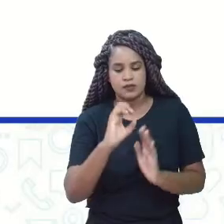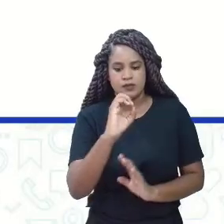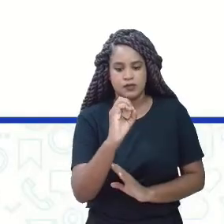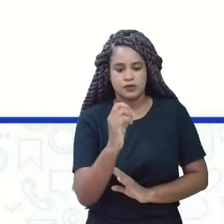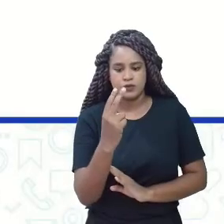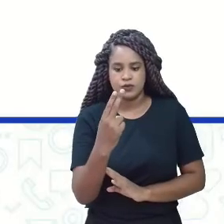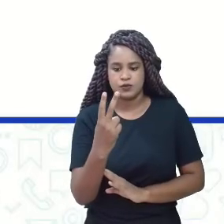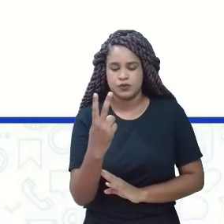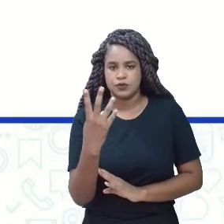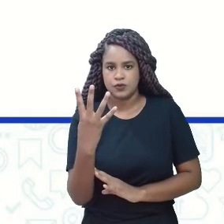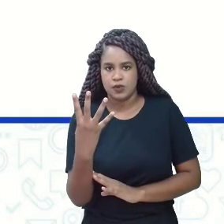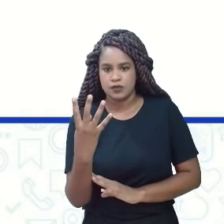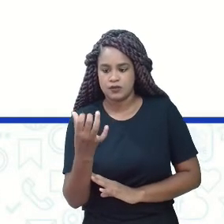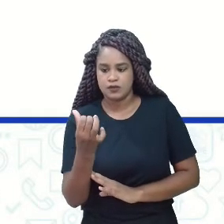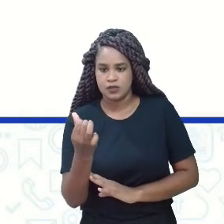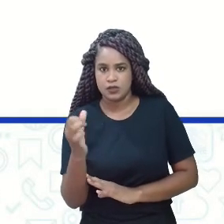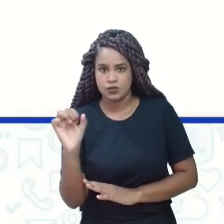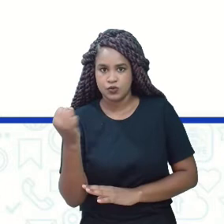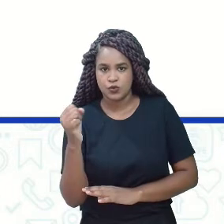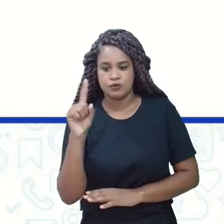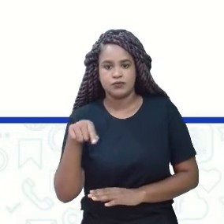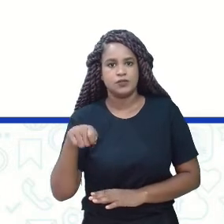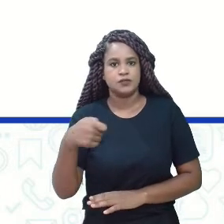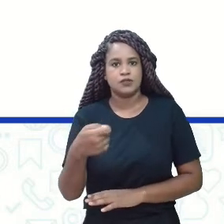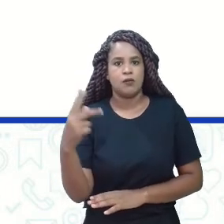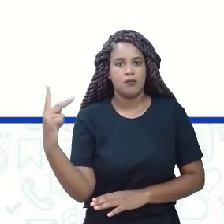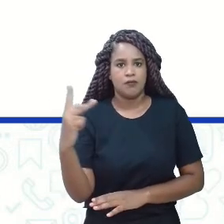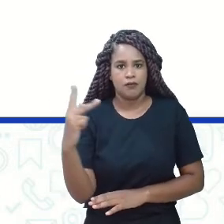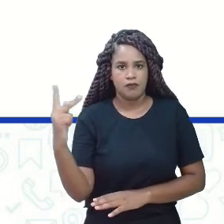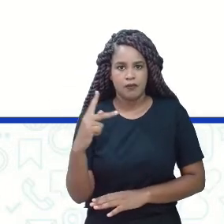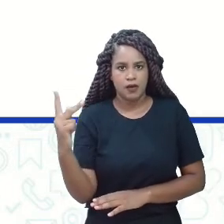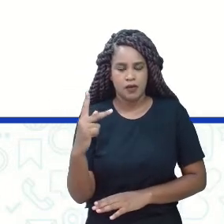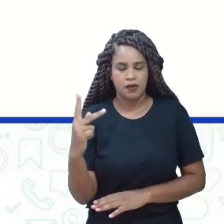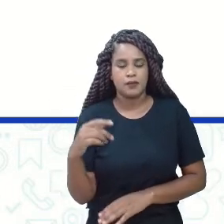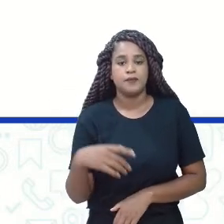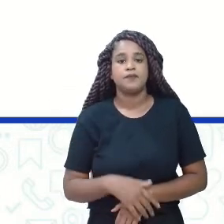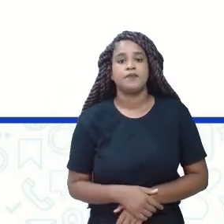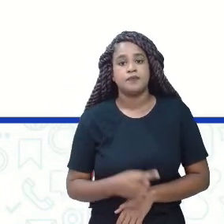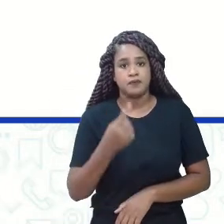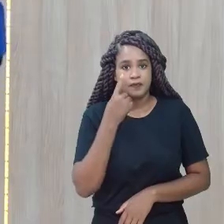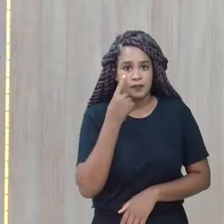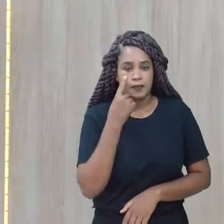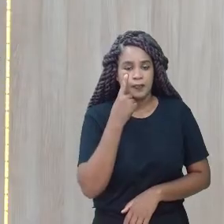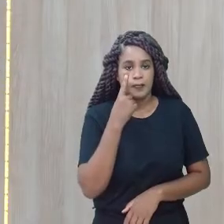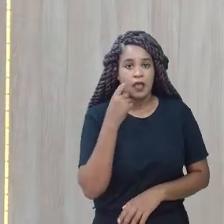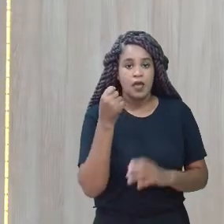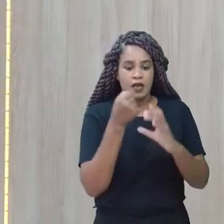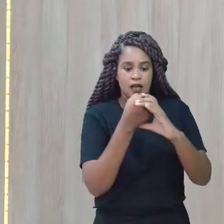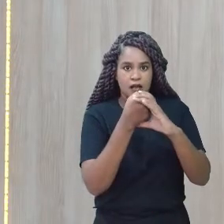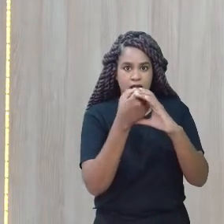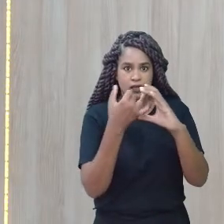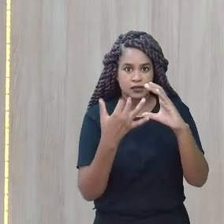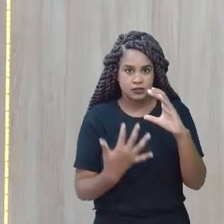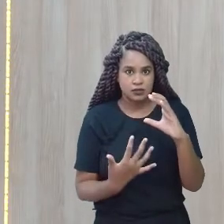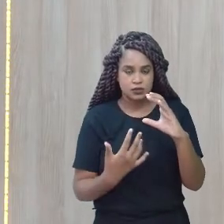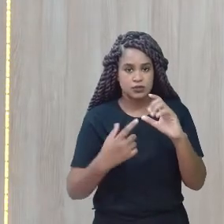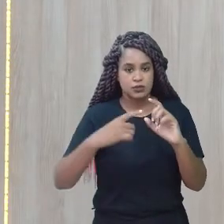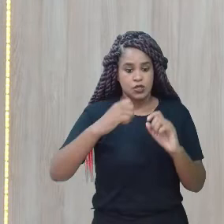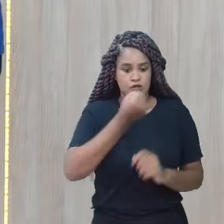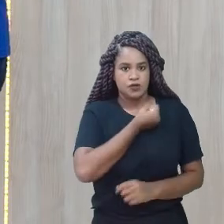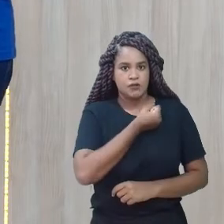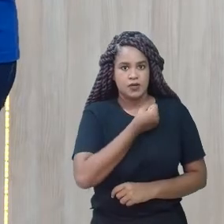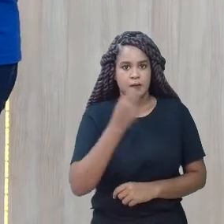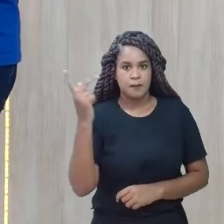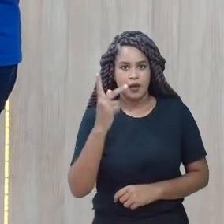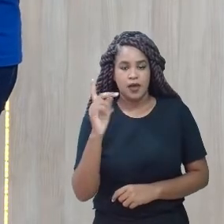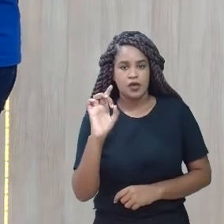ou 8, que são os números pares. Mas a característica de ser um número par não necessariamente é terminar, né? É o dividir. E